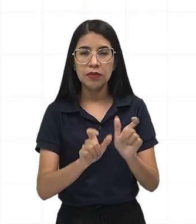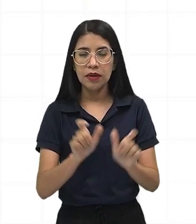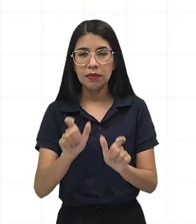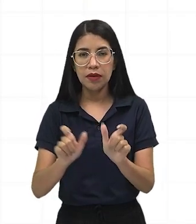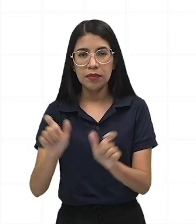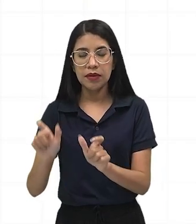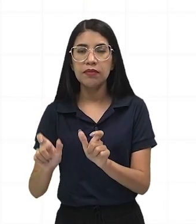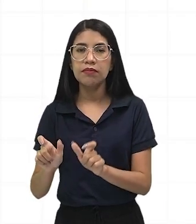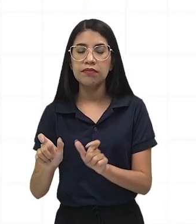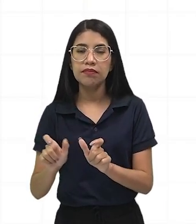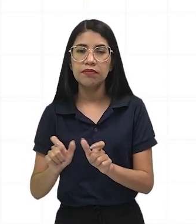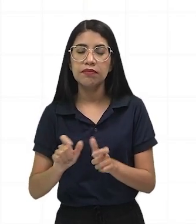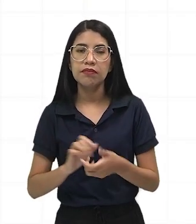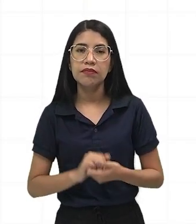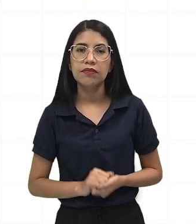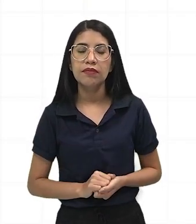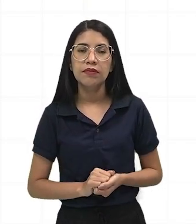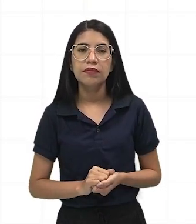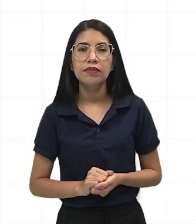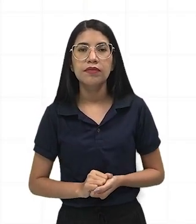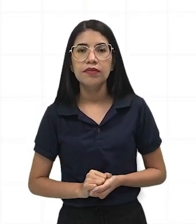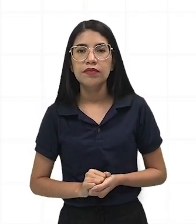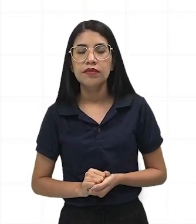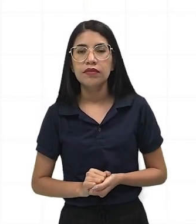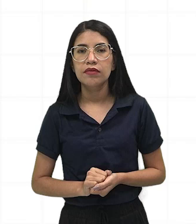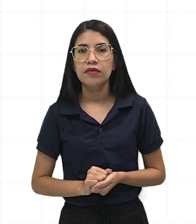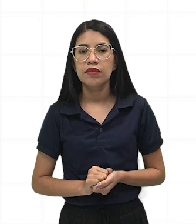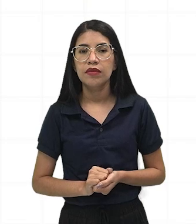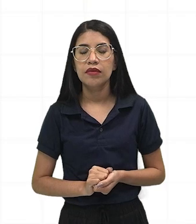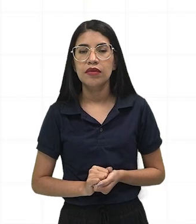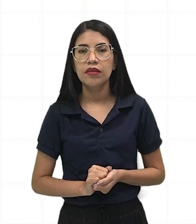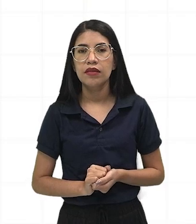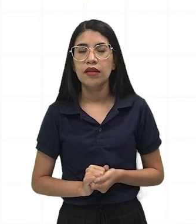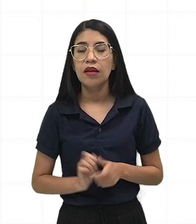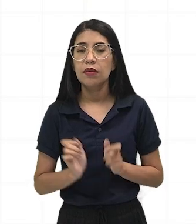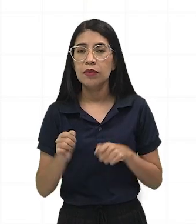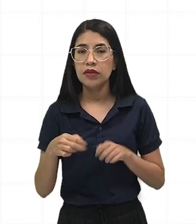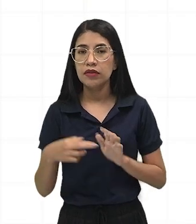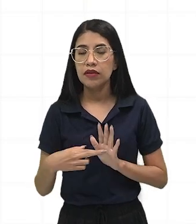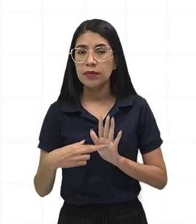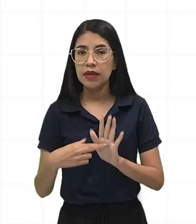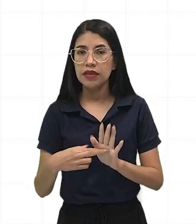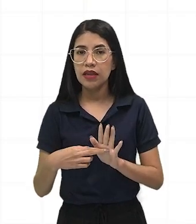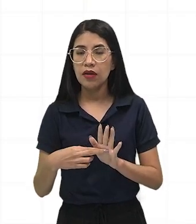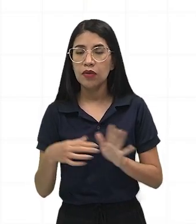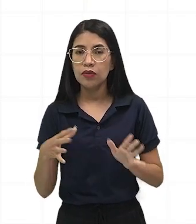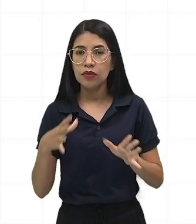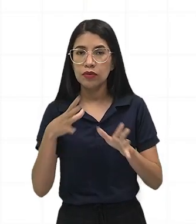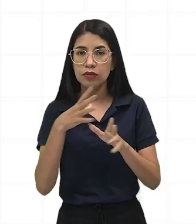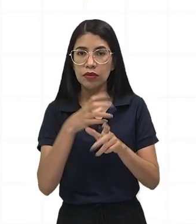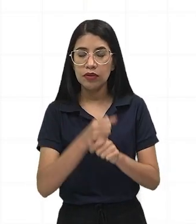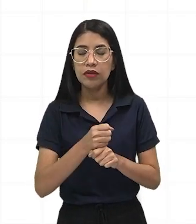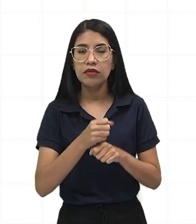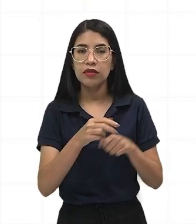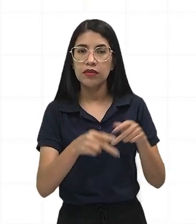ou indivíduos da população total para, o que eles vão fazer? Vão representar toda essa